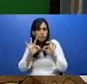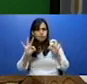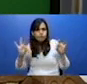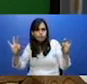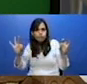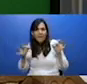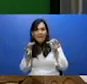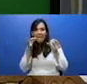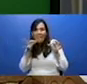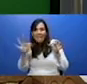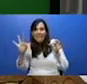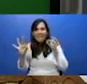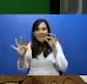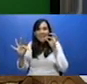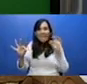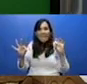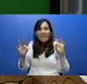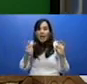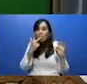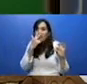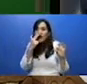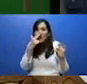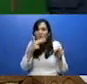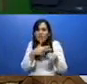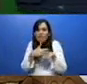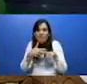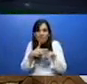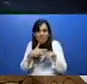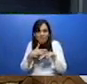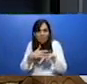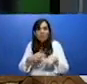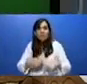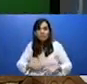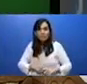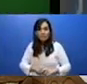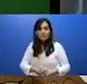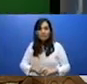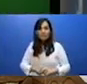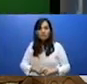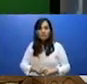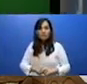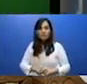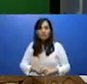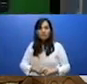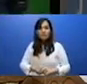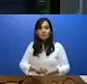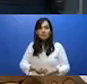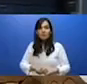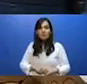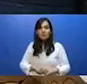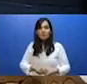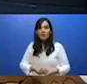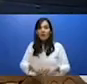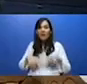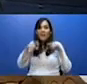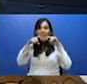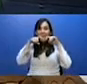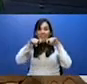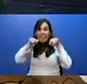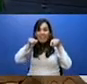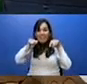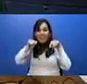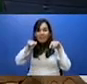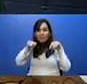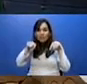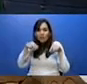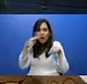parecem com lâminas. O que isso quer dizer? Olha, que os dentes afiados apresentados nesse